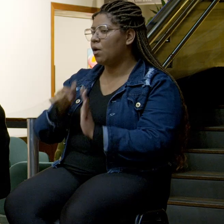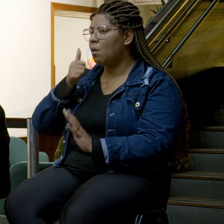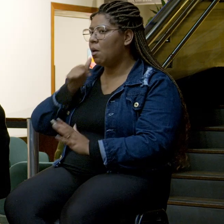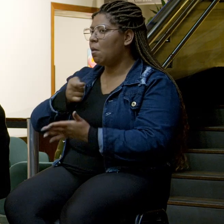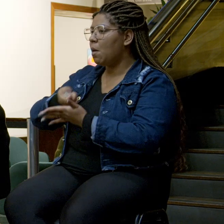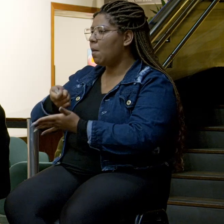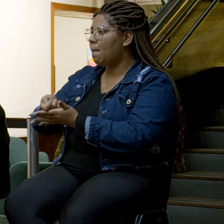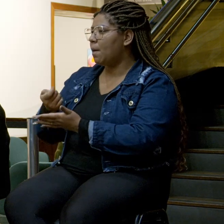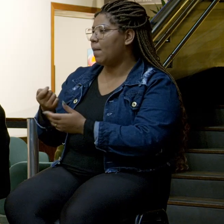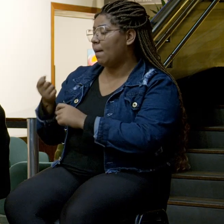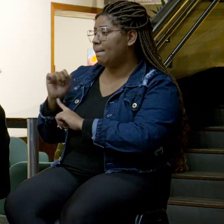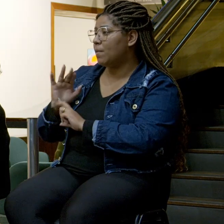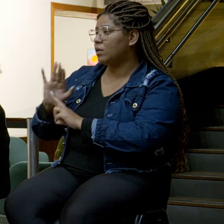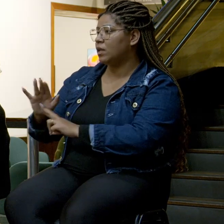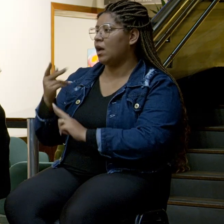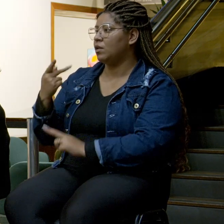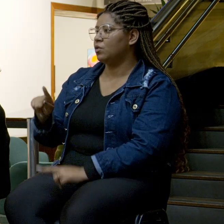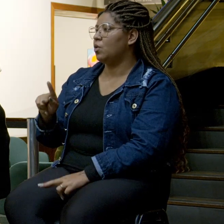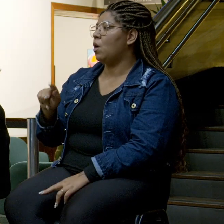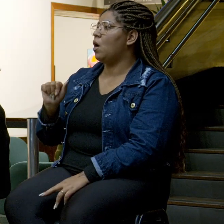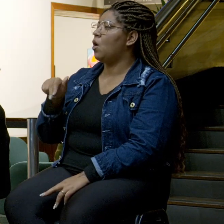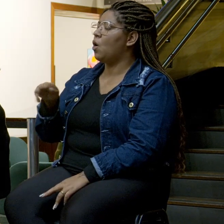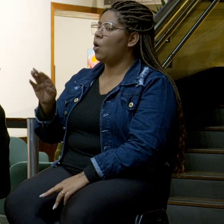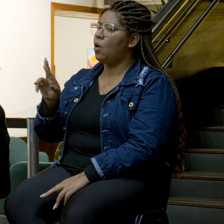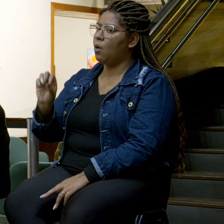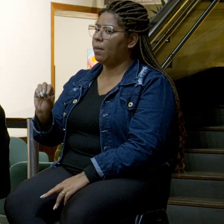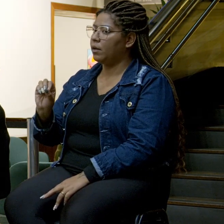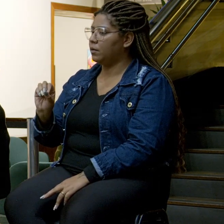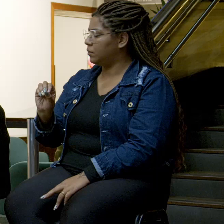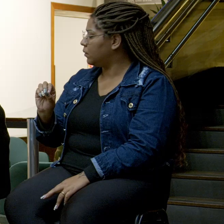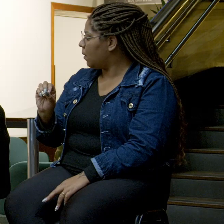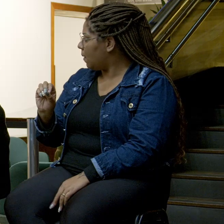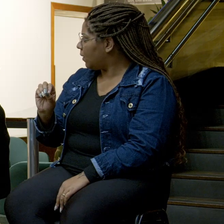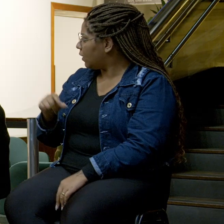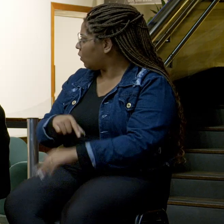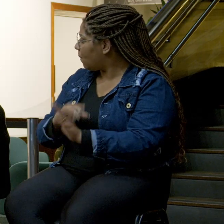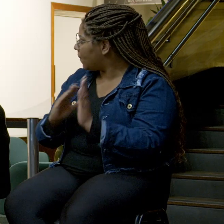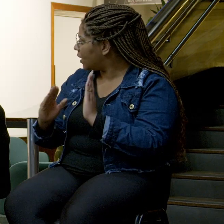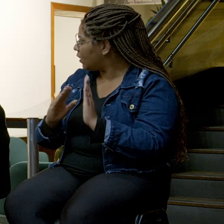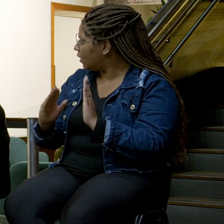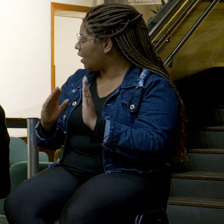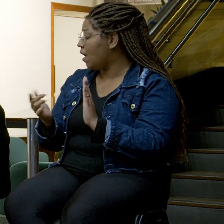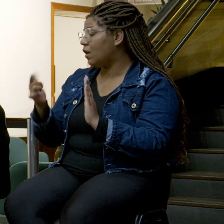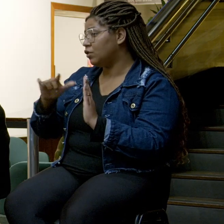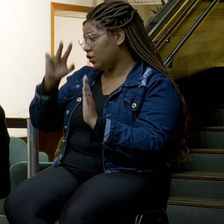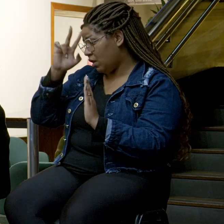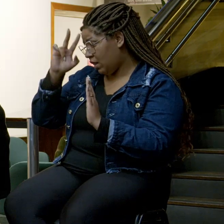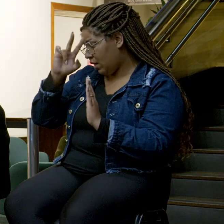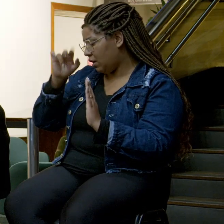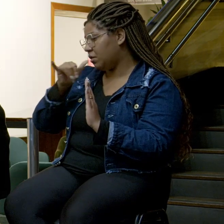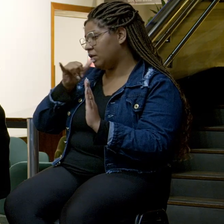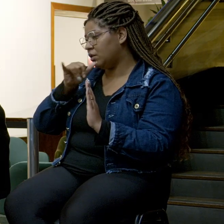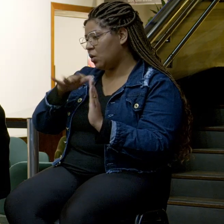toda a obra de Maiolino, de uma visceralidade contra o patriarcado militar. Ela revisitar, por exemplo,